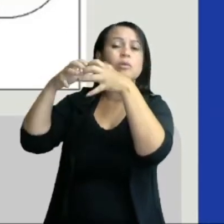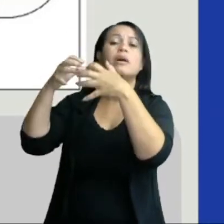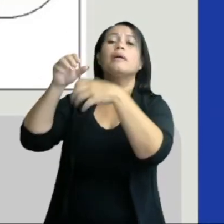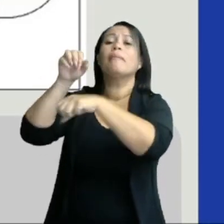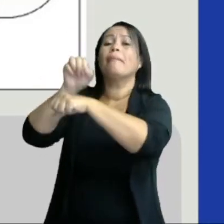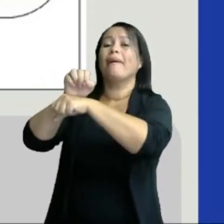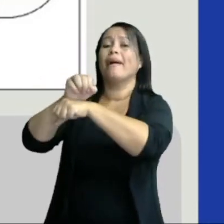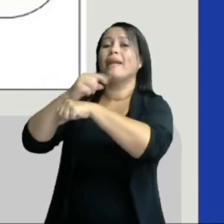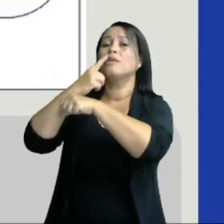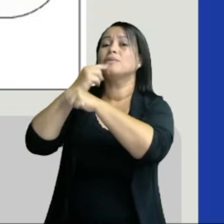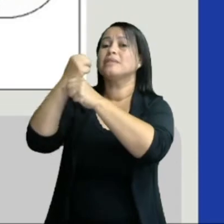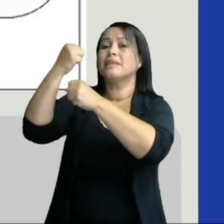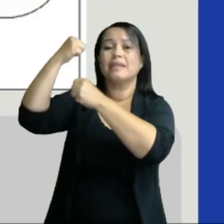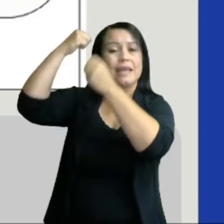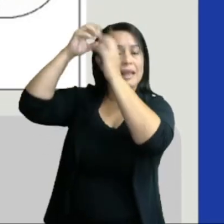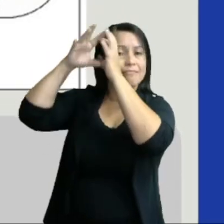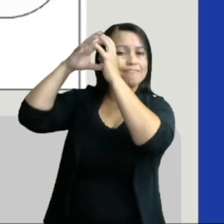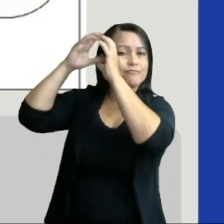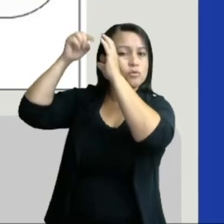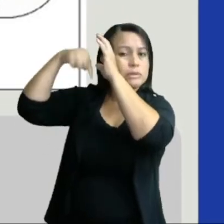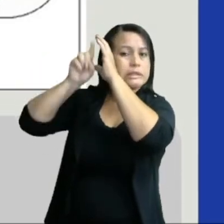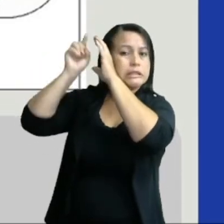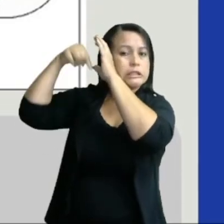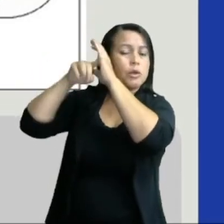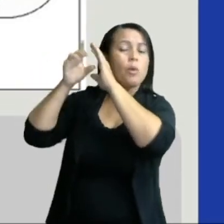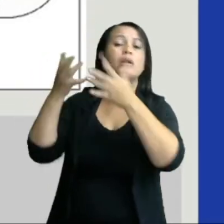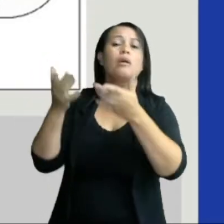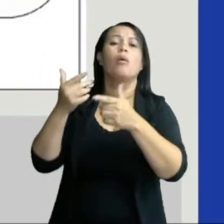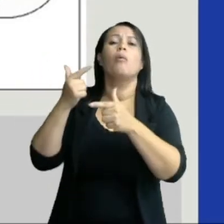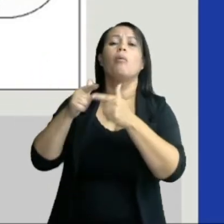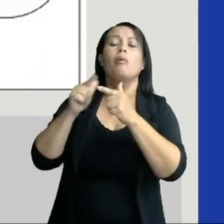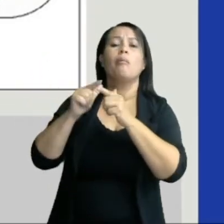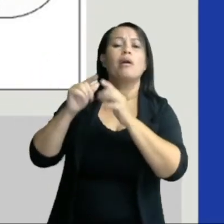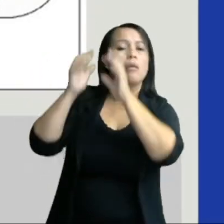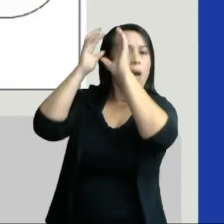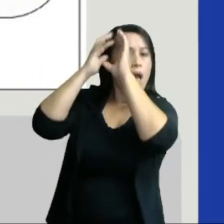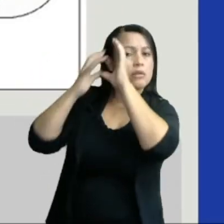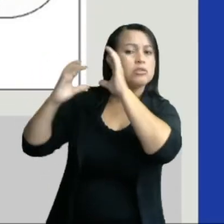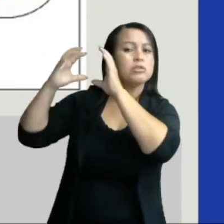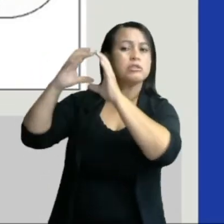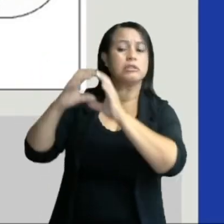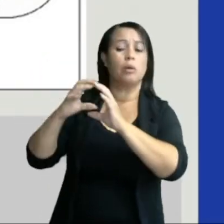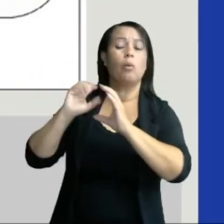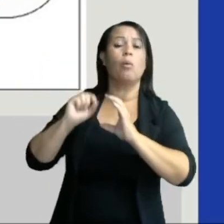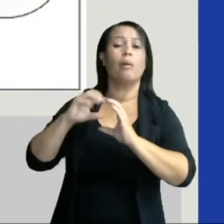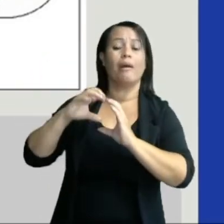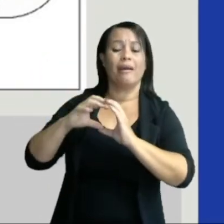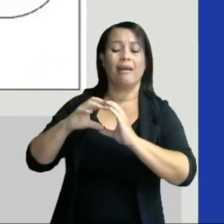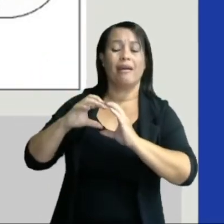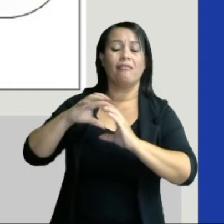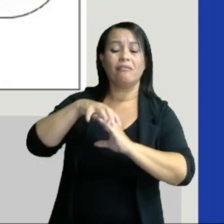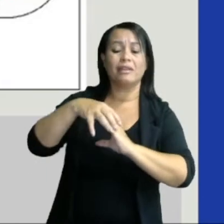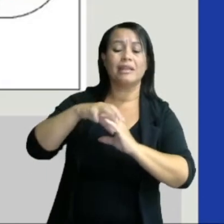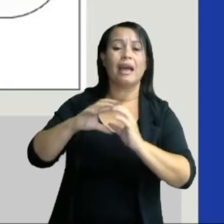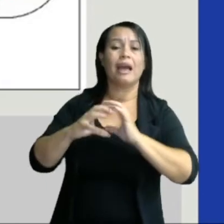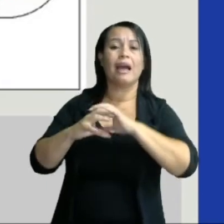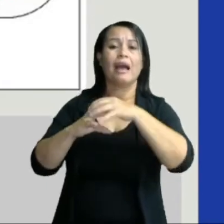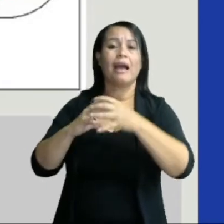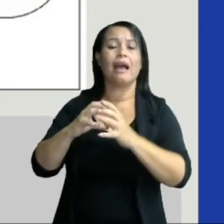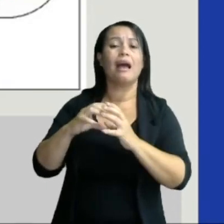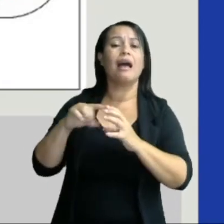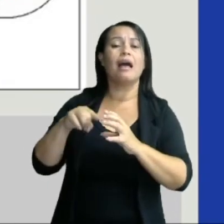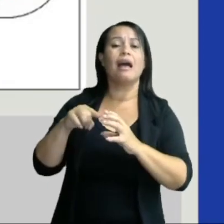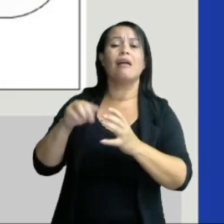sangue. Com essa passagem do sangue bloqueada, toda a região que vai depois daquele vaso, ela fica sem